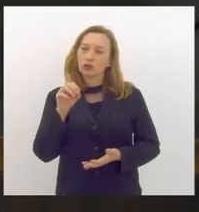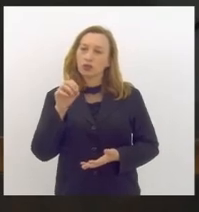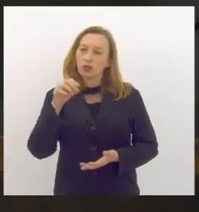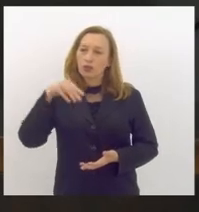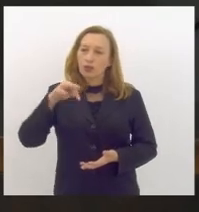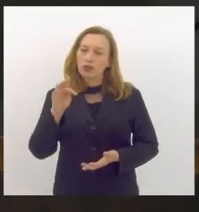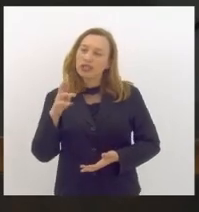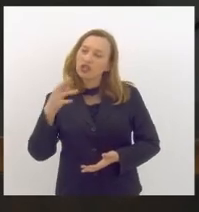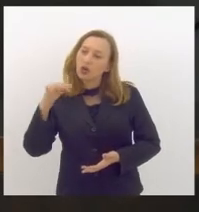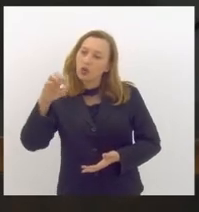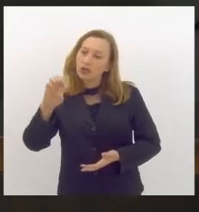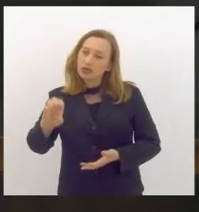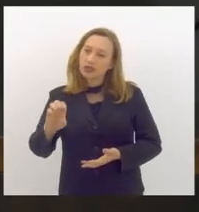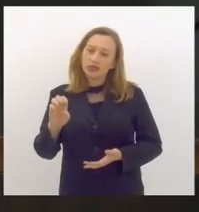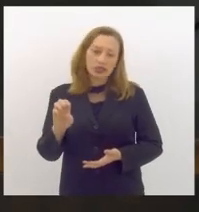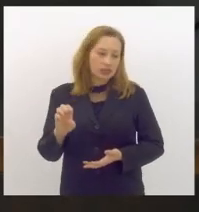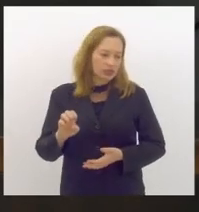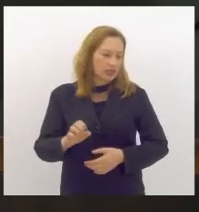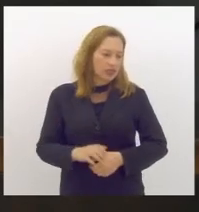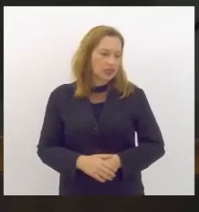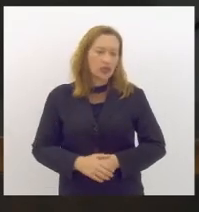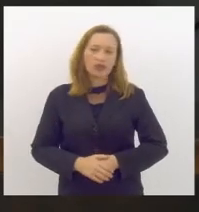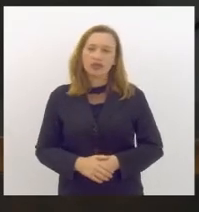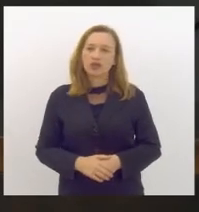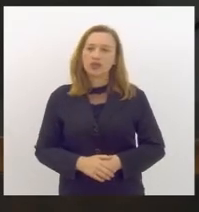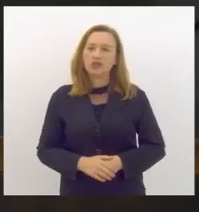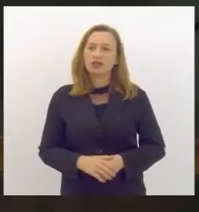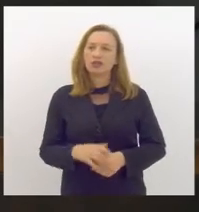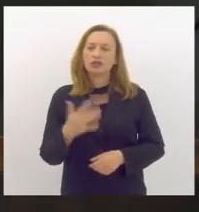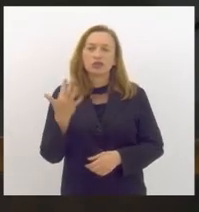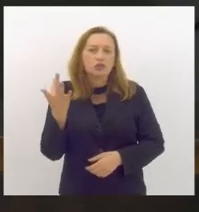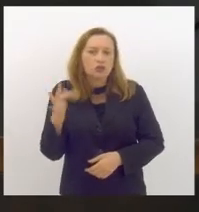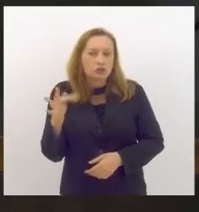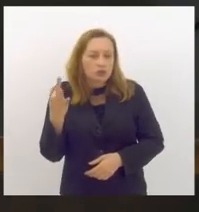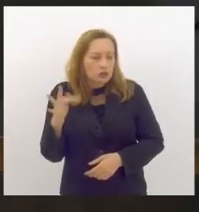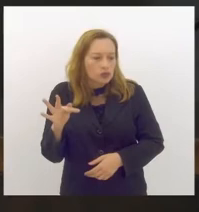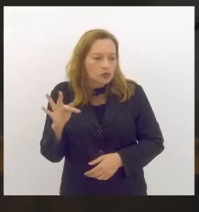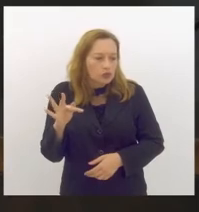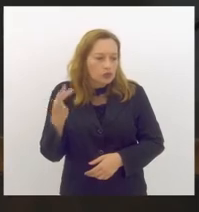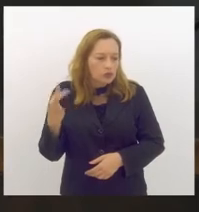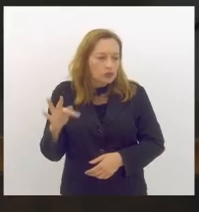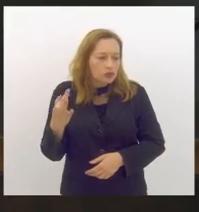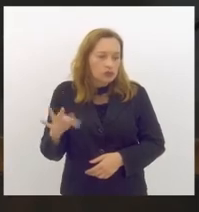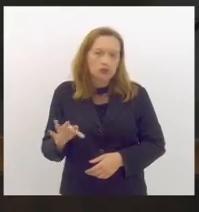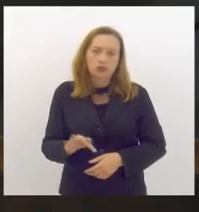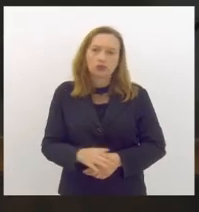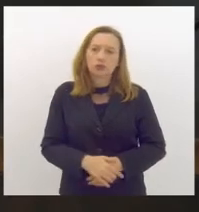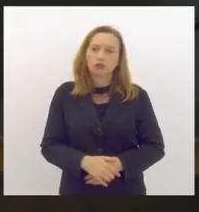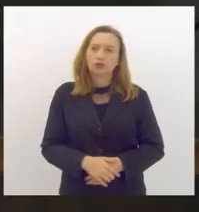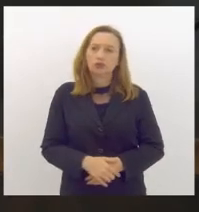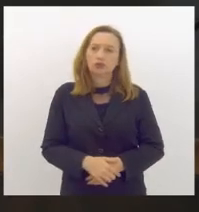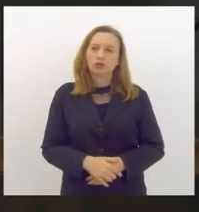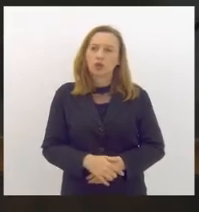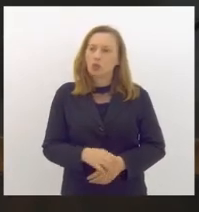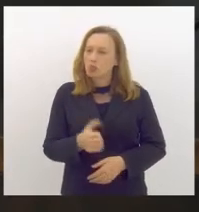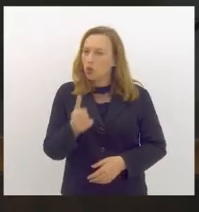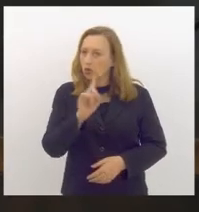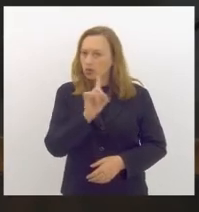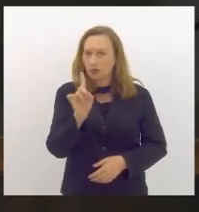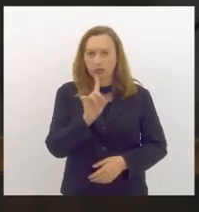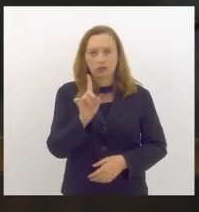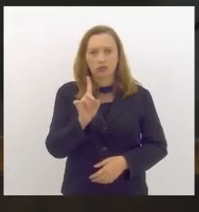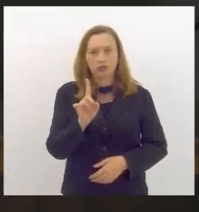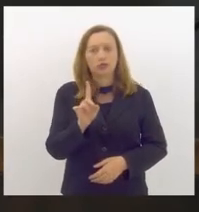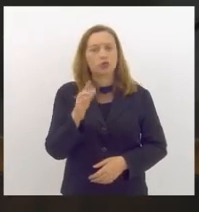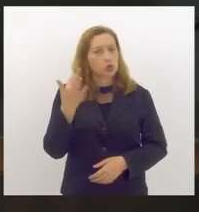é uma doença, deputado Valdeck, que dói muito. Muito, não é pouco, não.